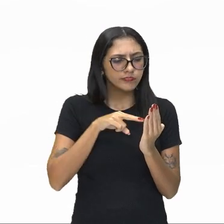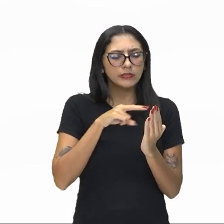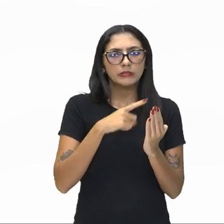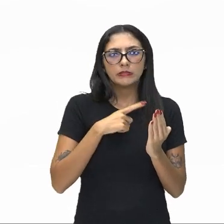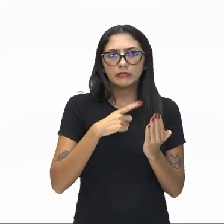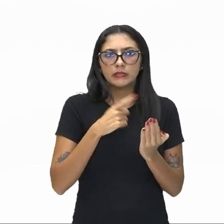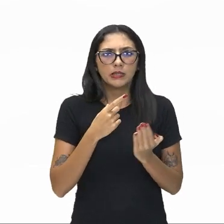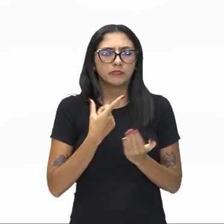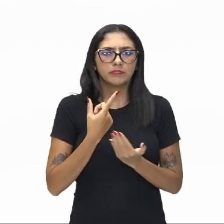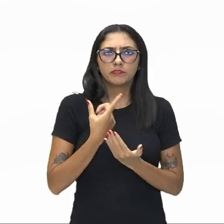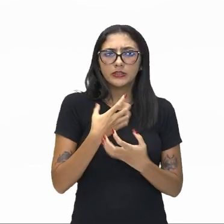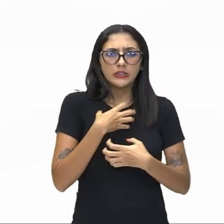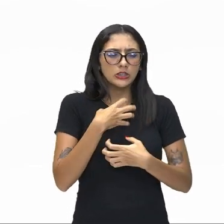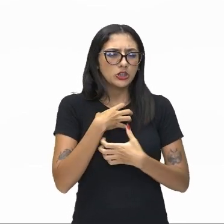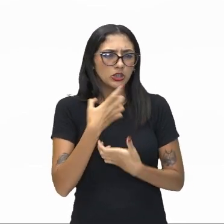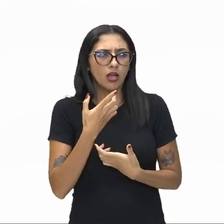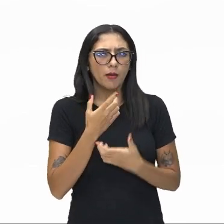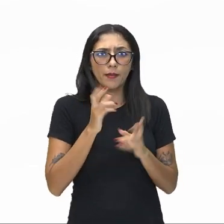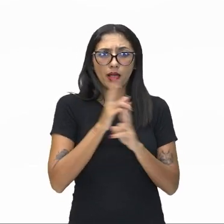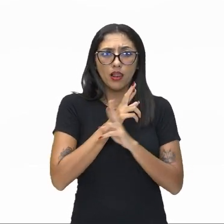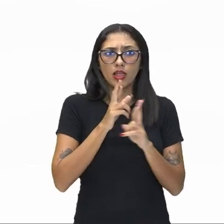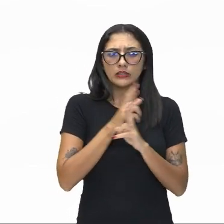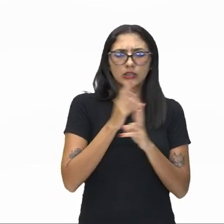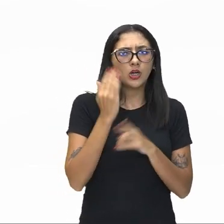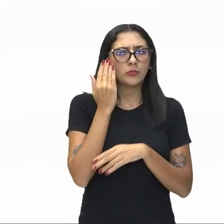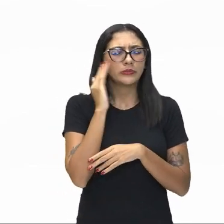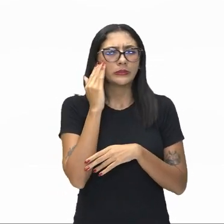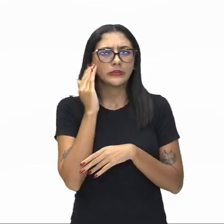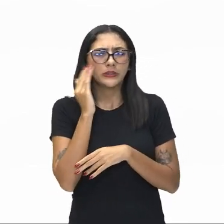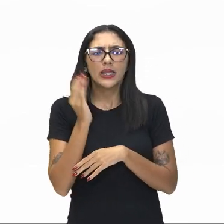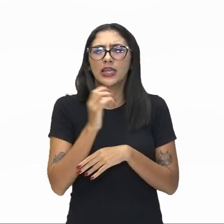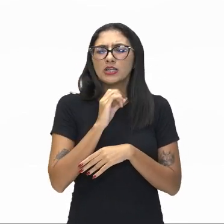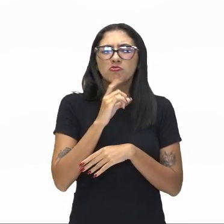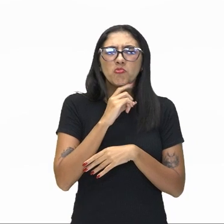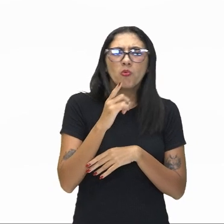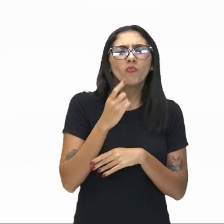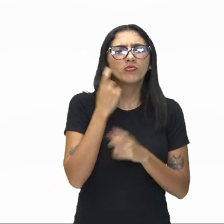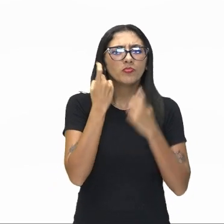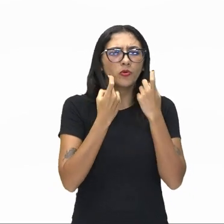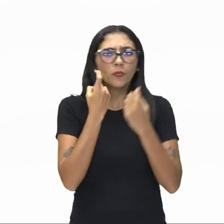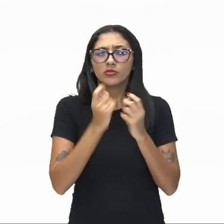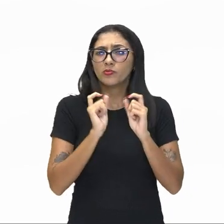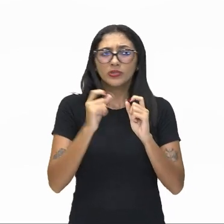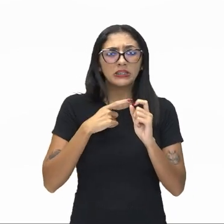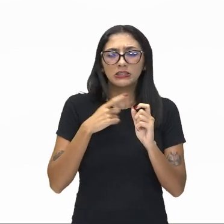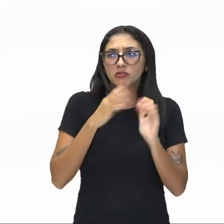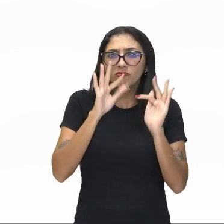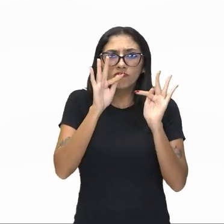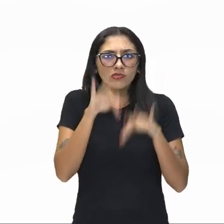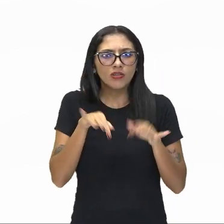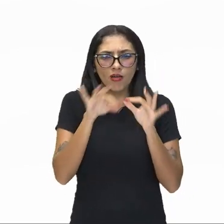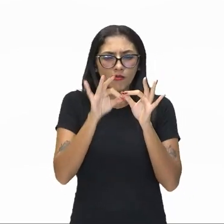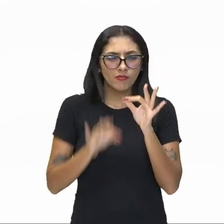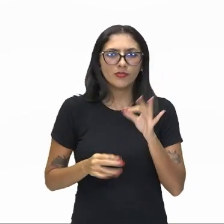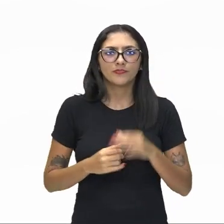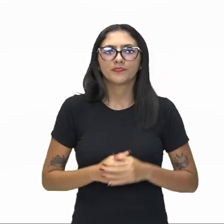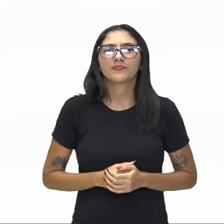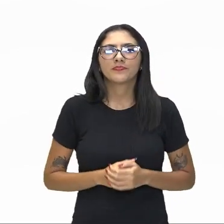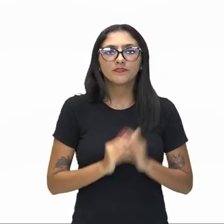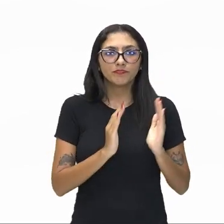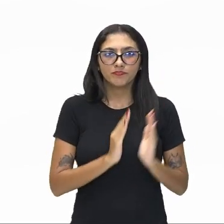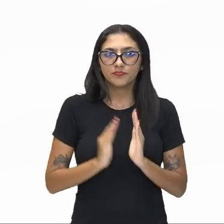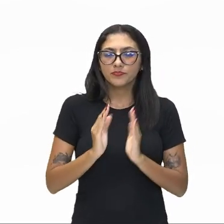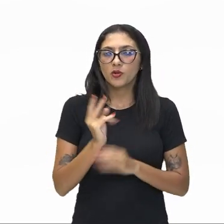uma relação com a narrativa para poder saber o final, o que aconteceu ali no desfecho então desse conflito. Aí nós temos o